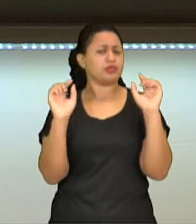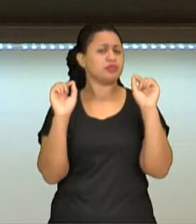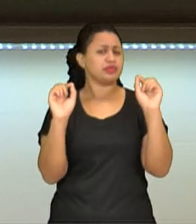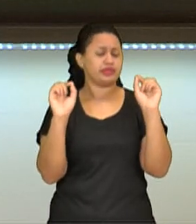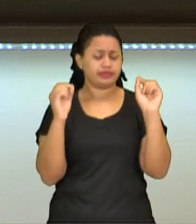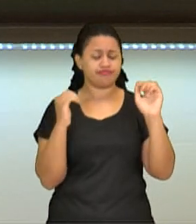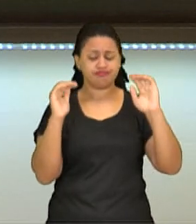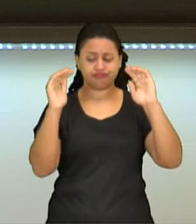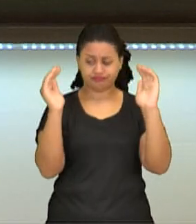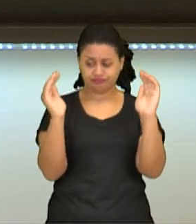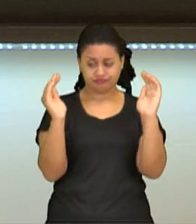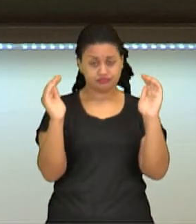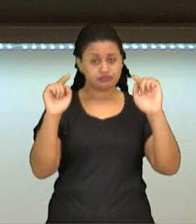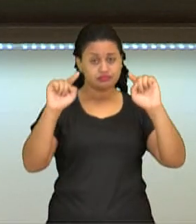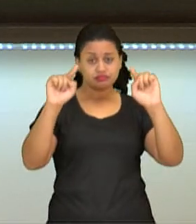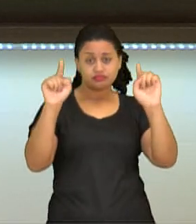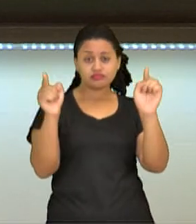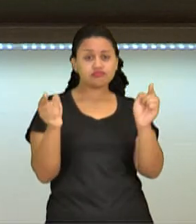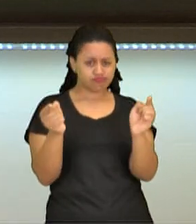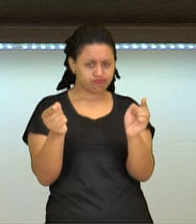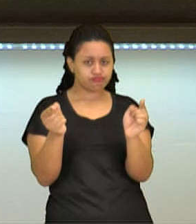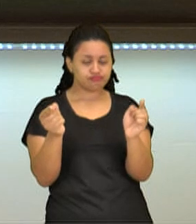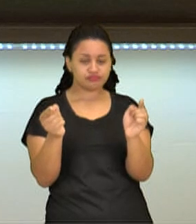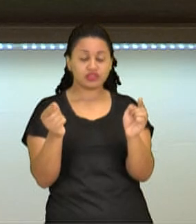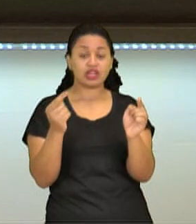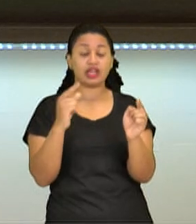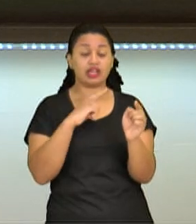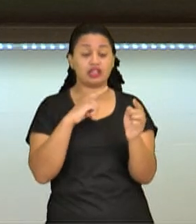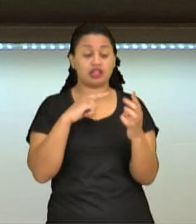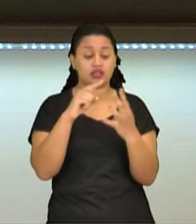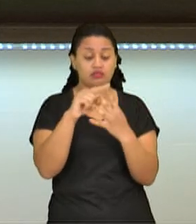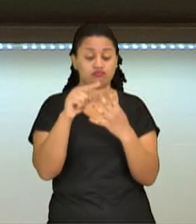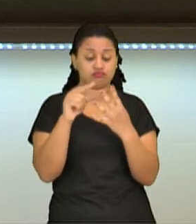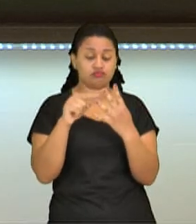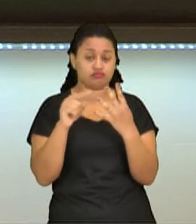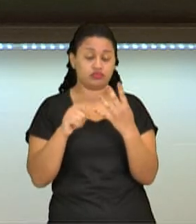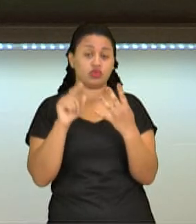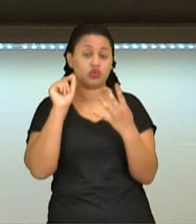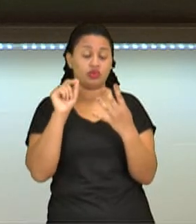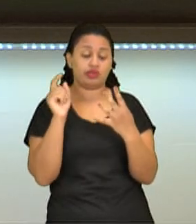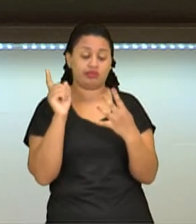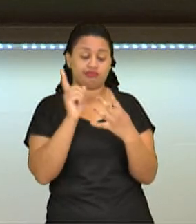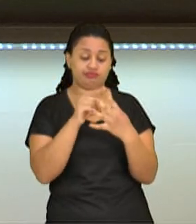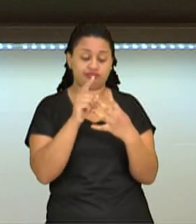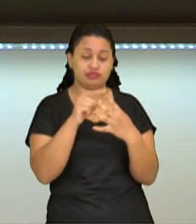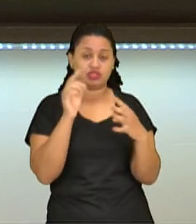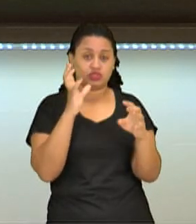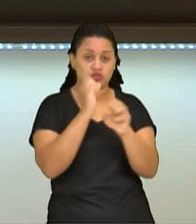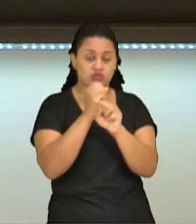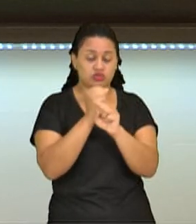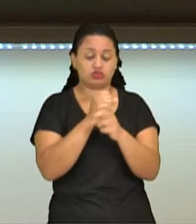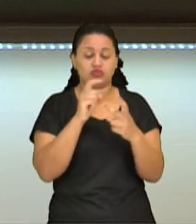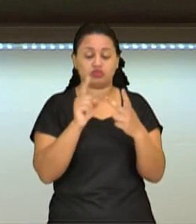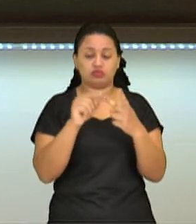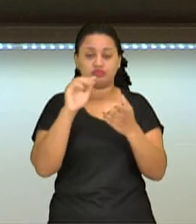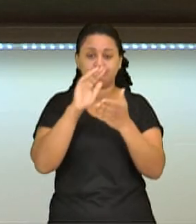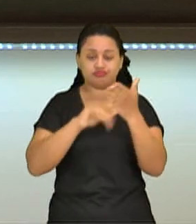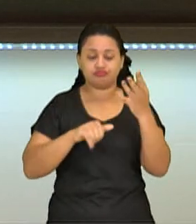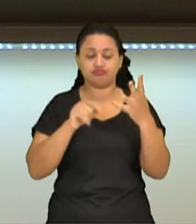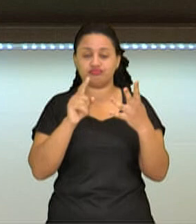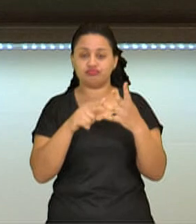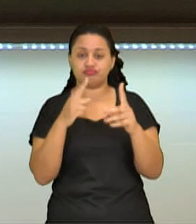uma curvinha. Isso são os parênteses. E as 4 operações básicas são as operações de adição,